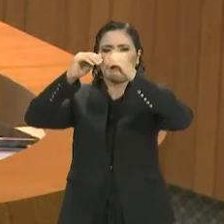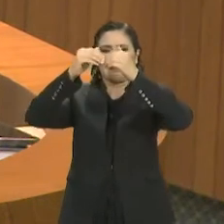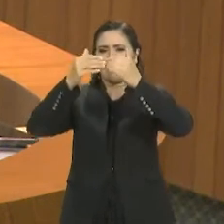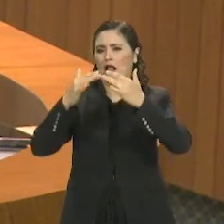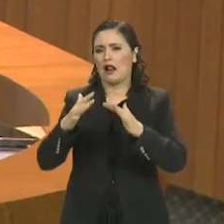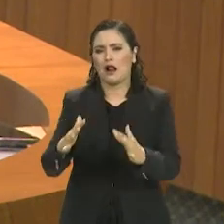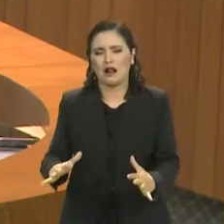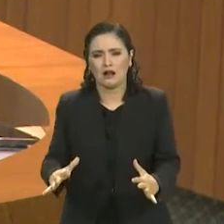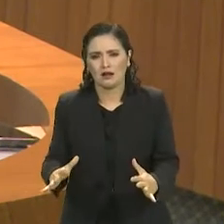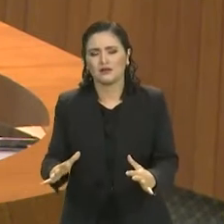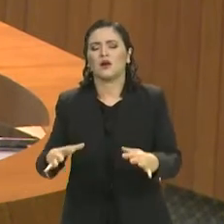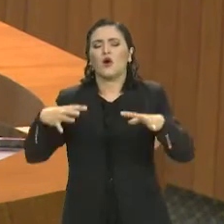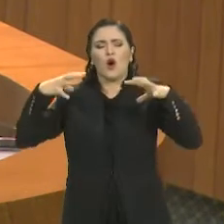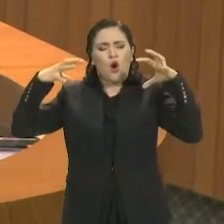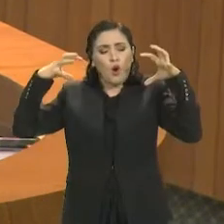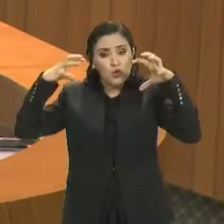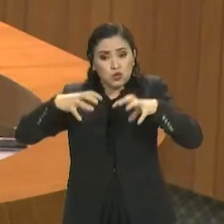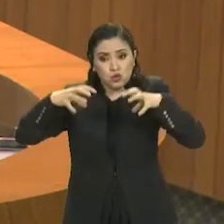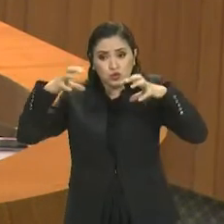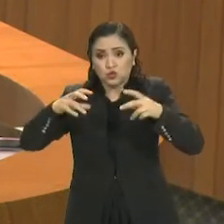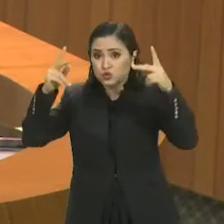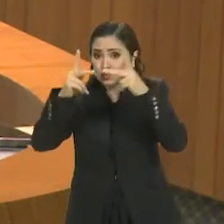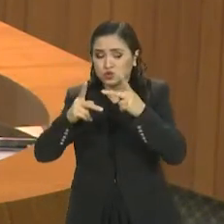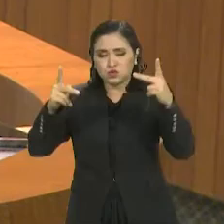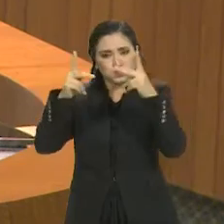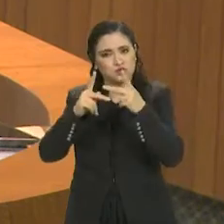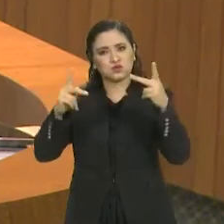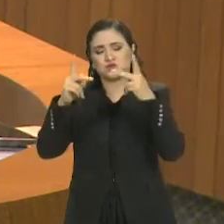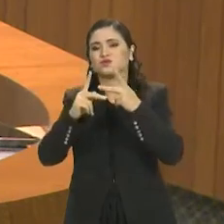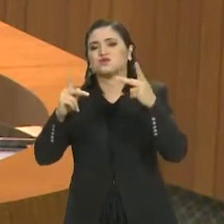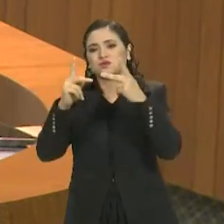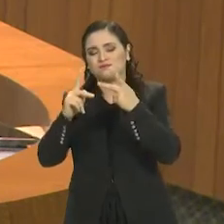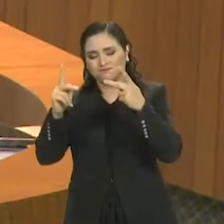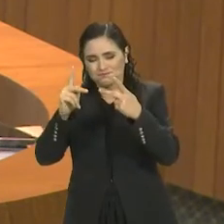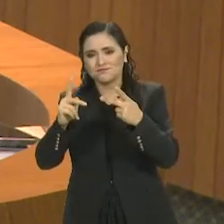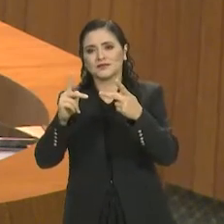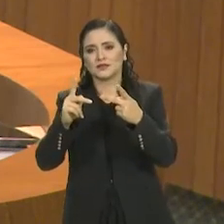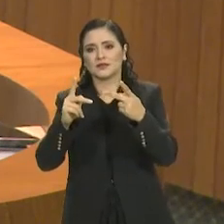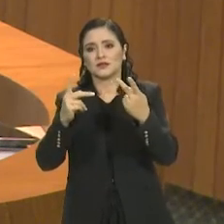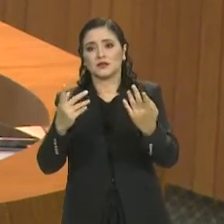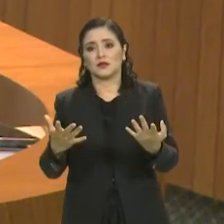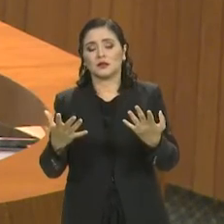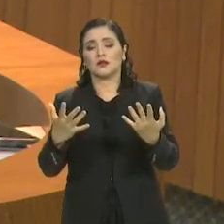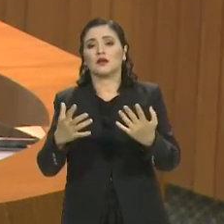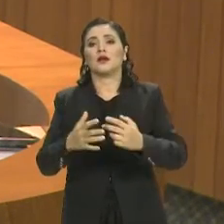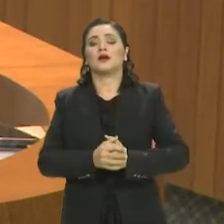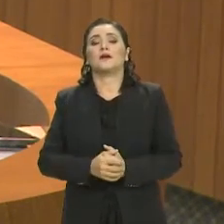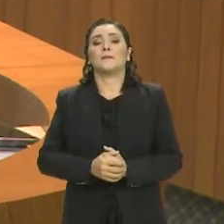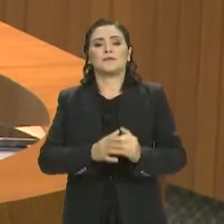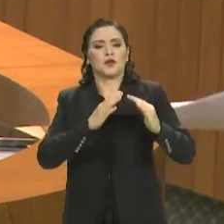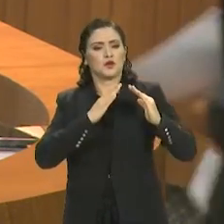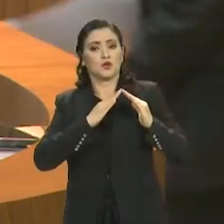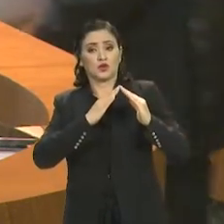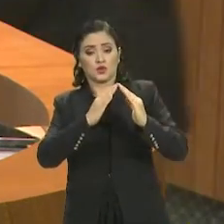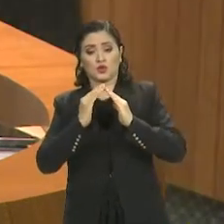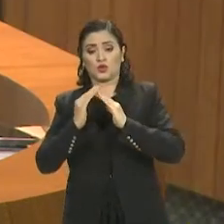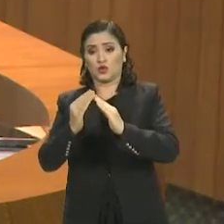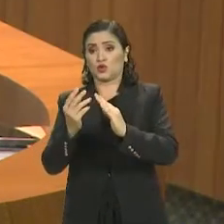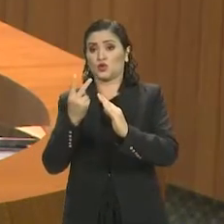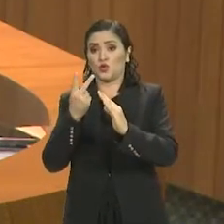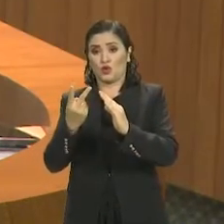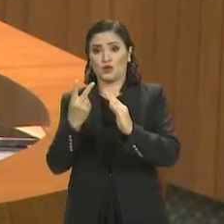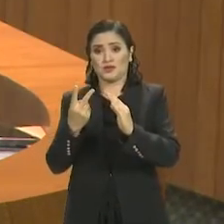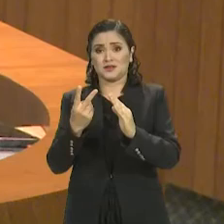que possui grande movimentação e é responsável por uma parte significativa da circulação de ônibus na capital. A